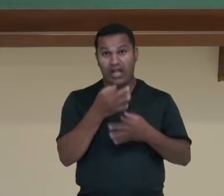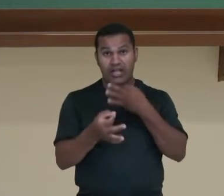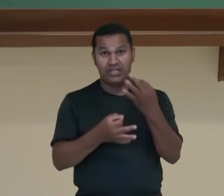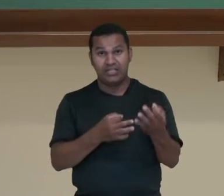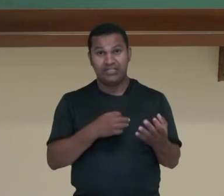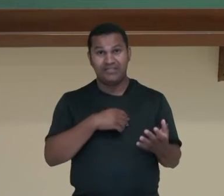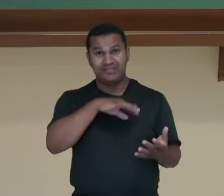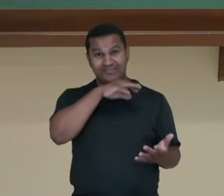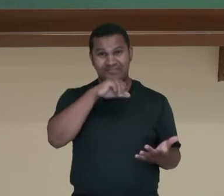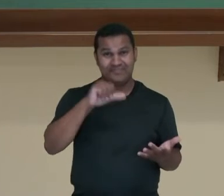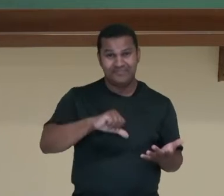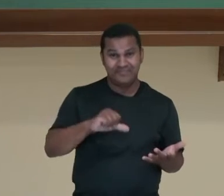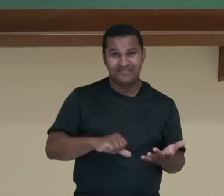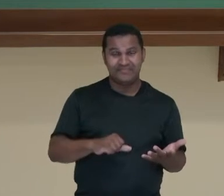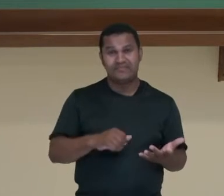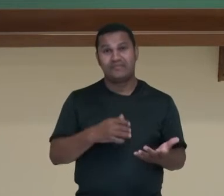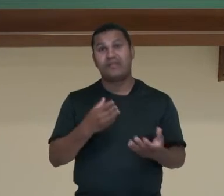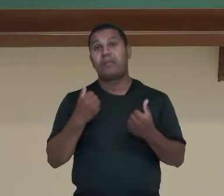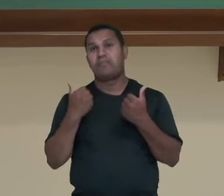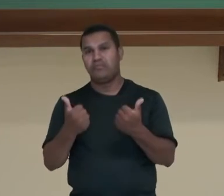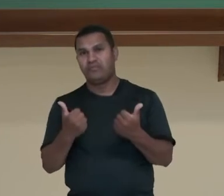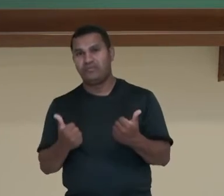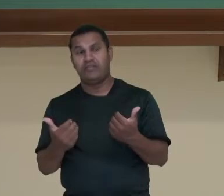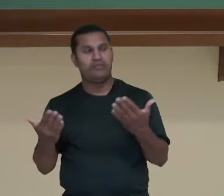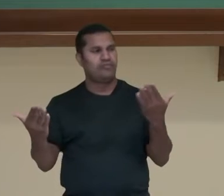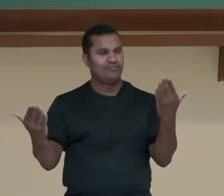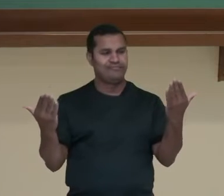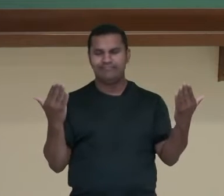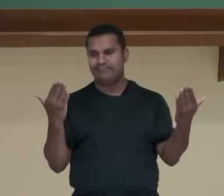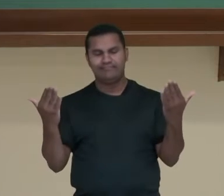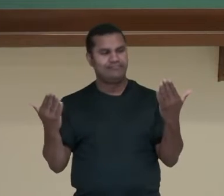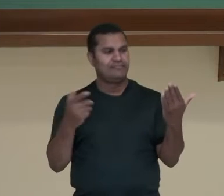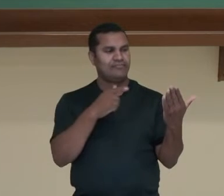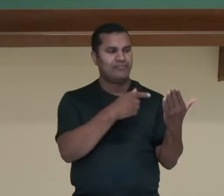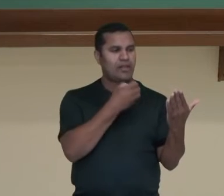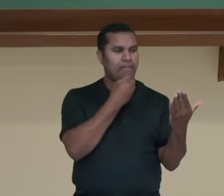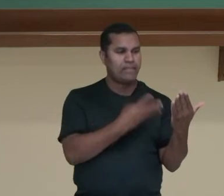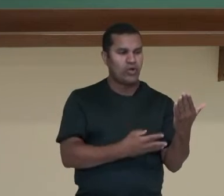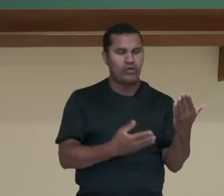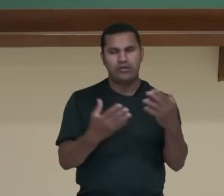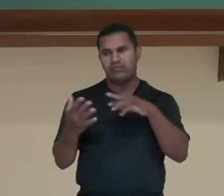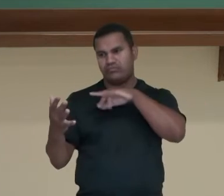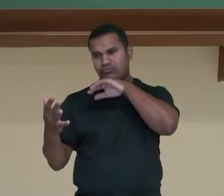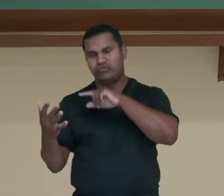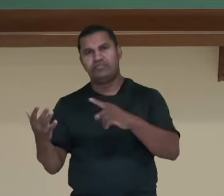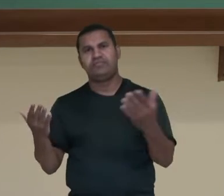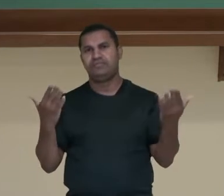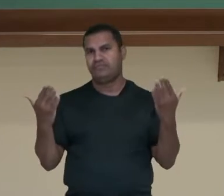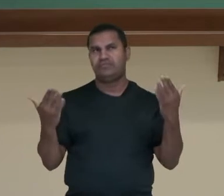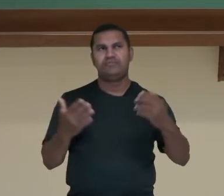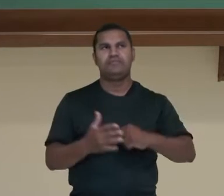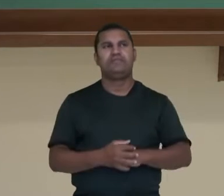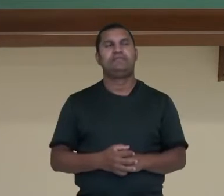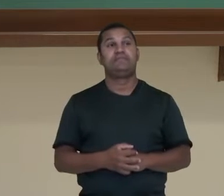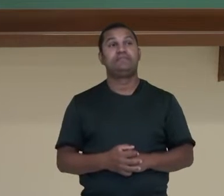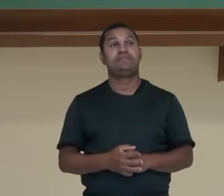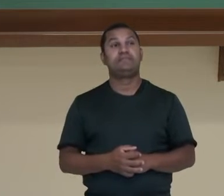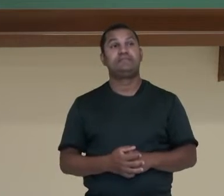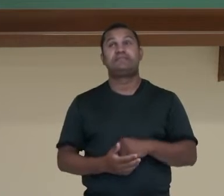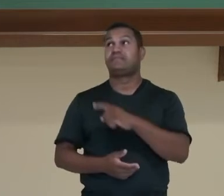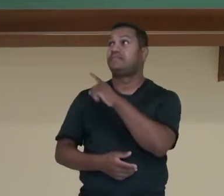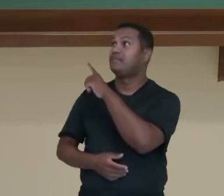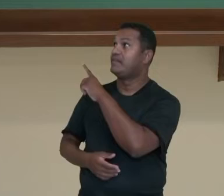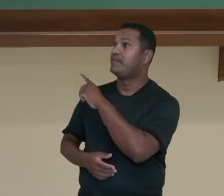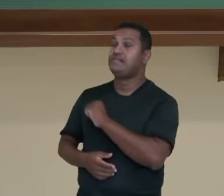o interessante é você comparar duas críticas, que aí você vai ver, não fica numa crítica só não. Irmão do Jorel,